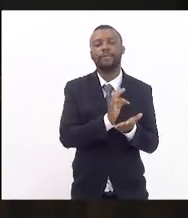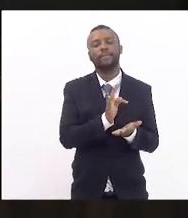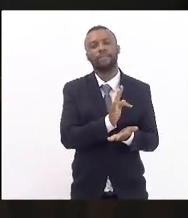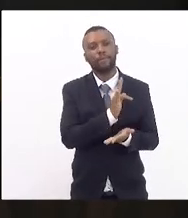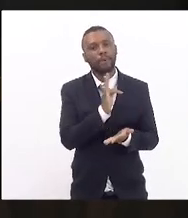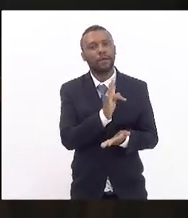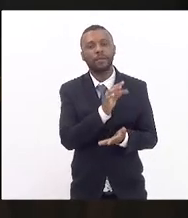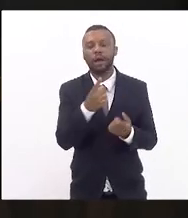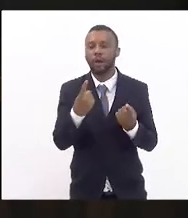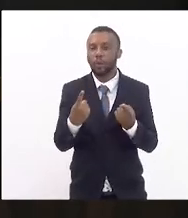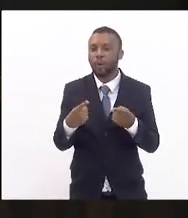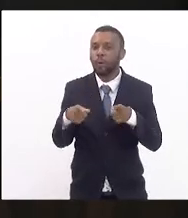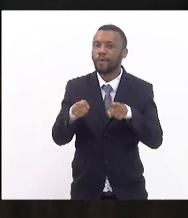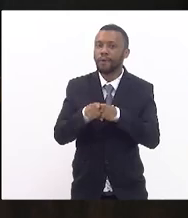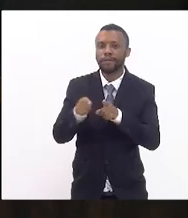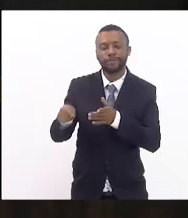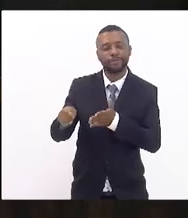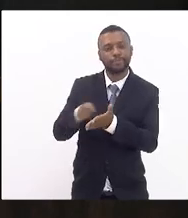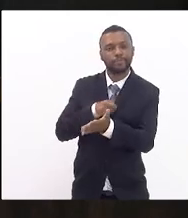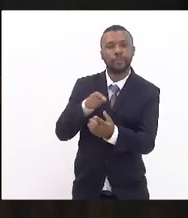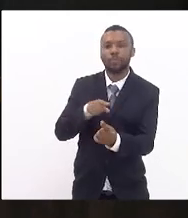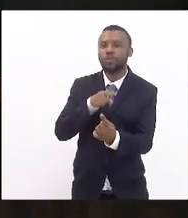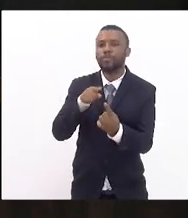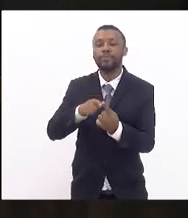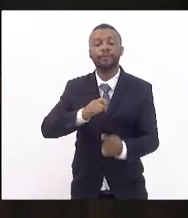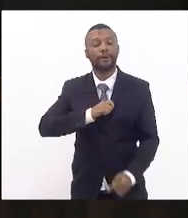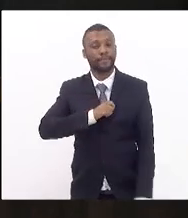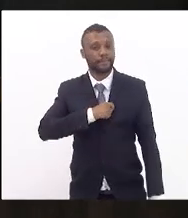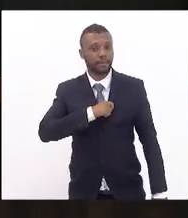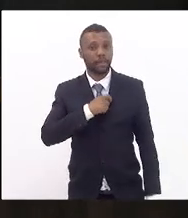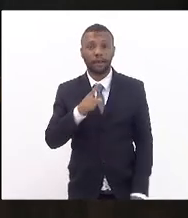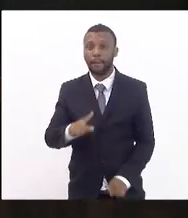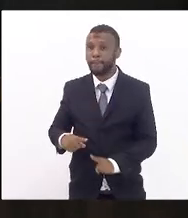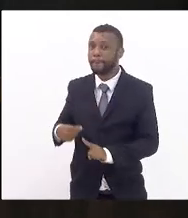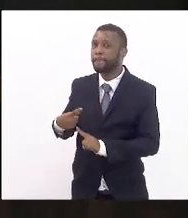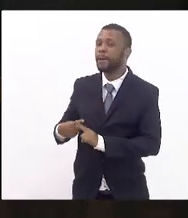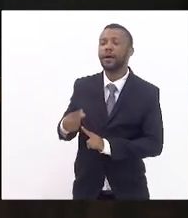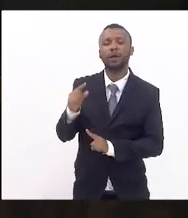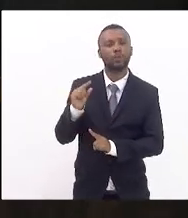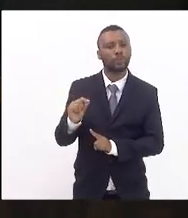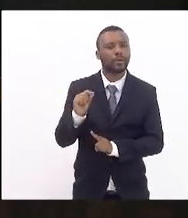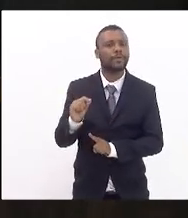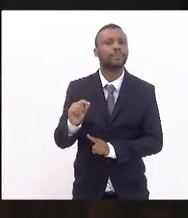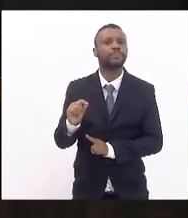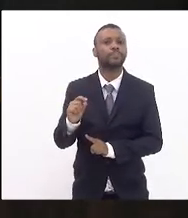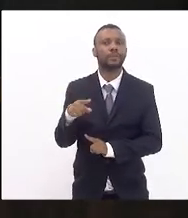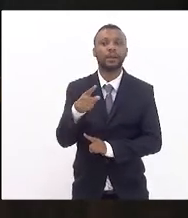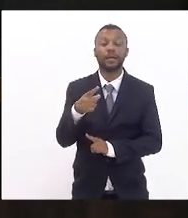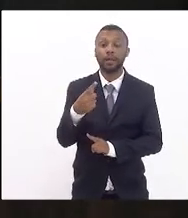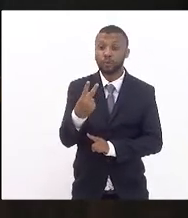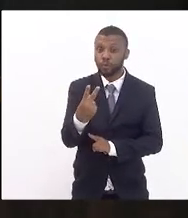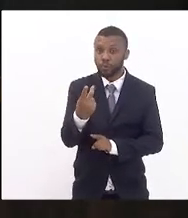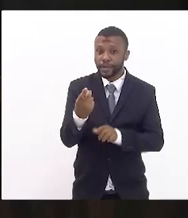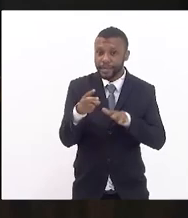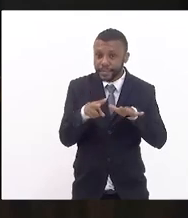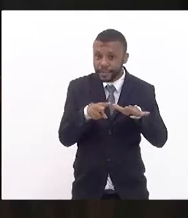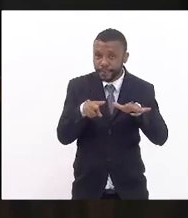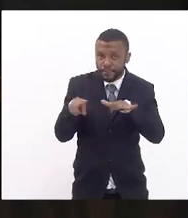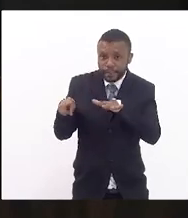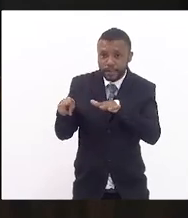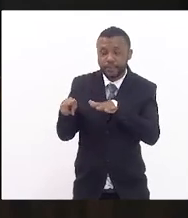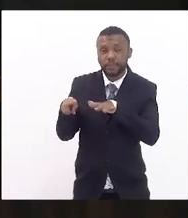convênio para fiscalização. E mais, não durou 2 semanas,